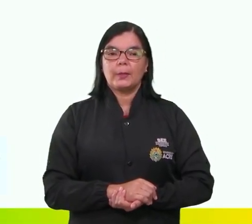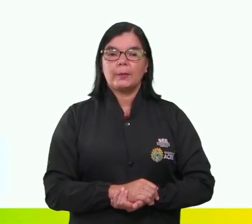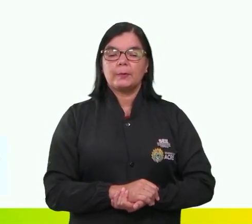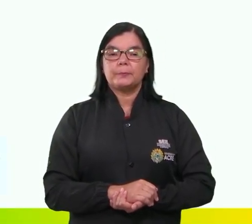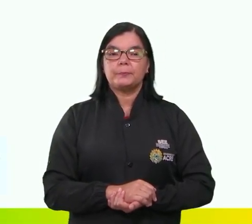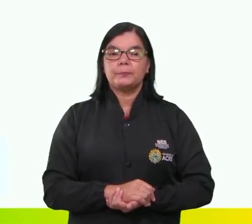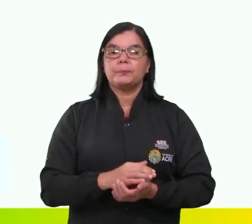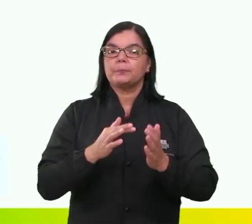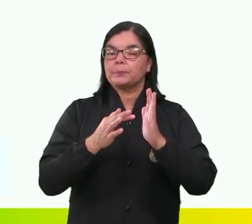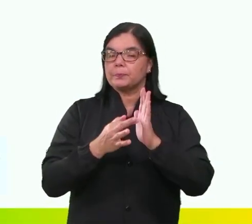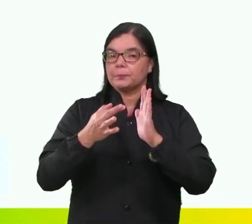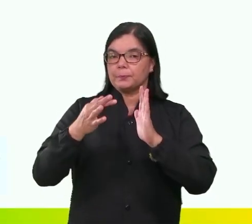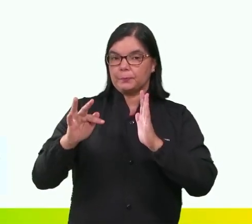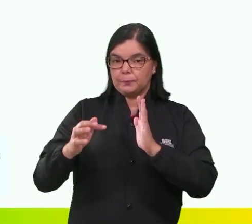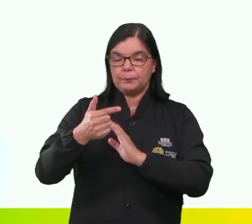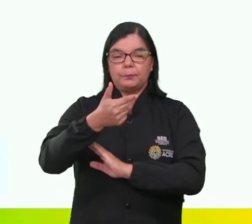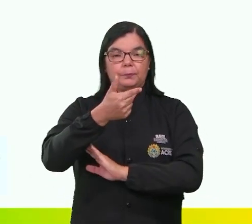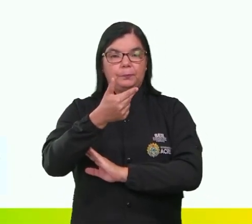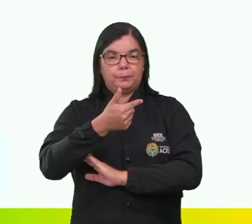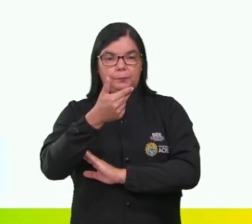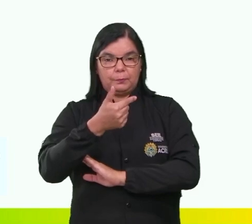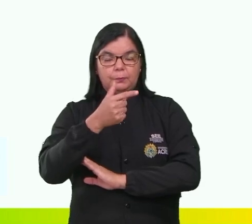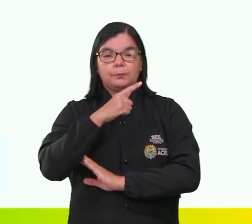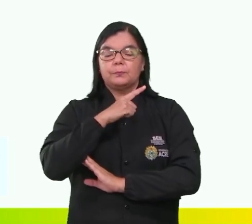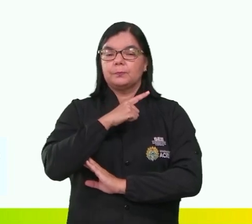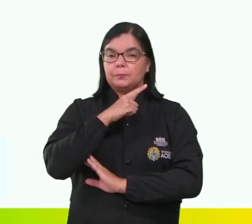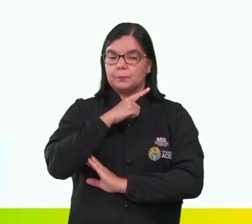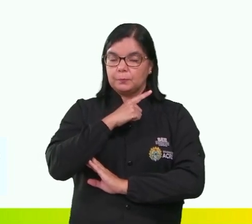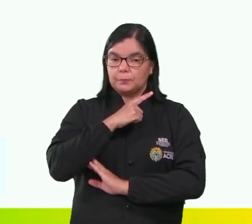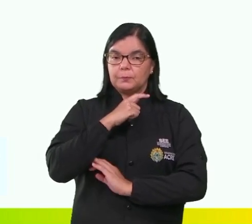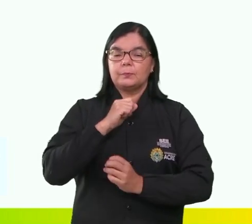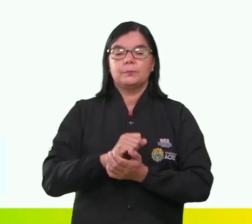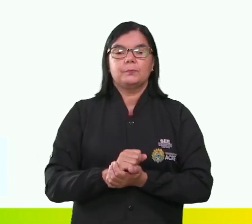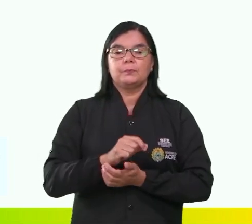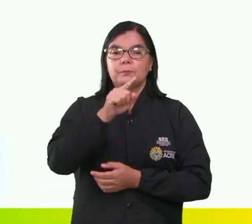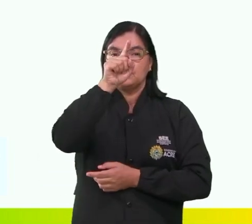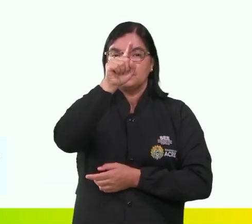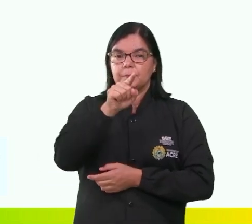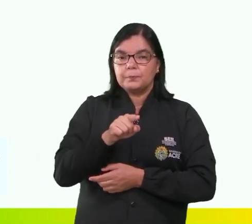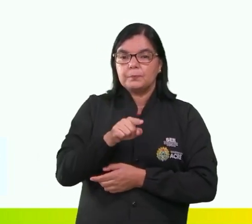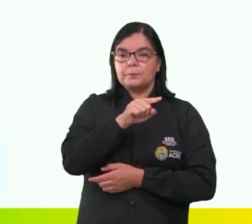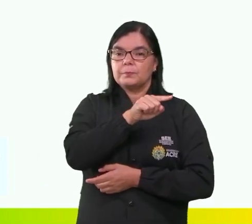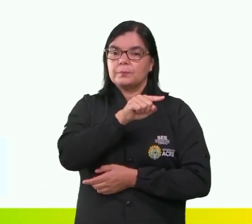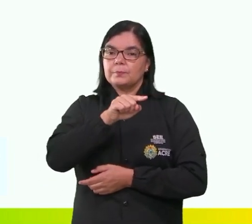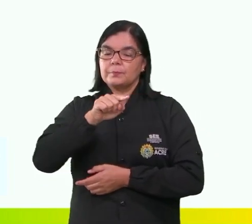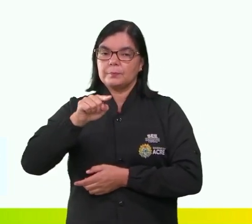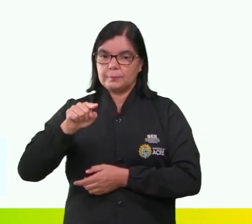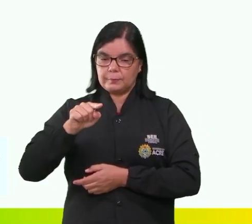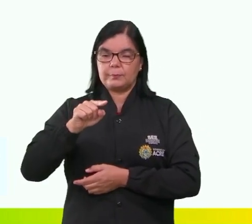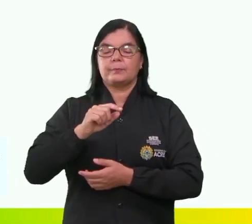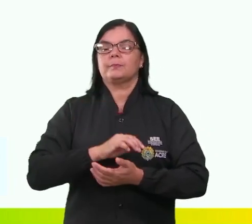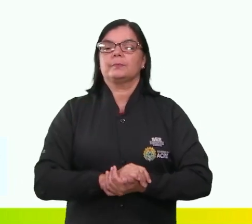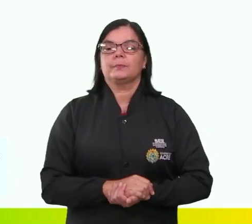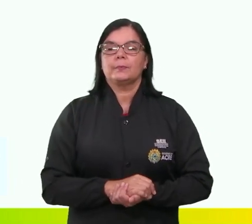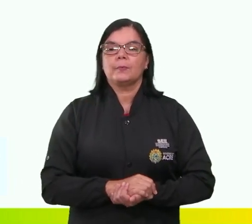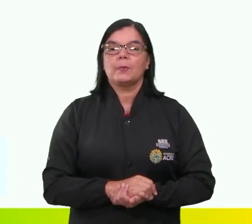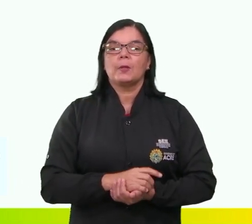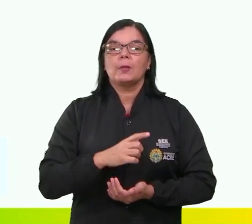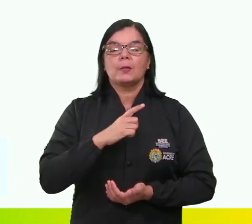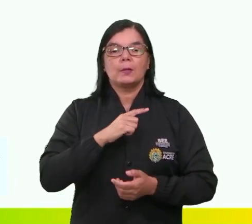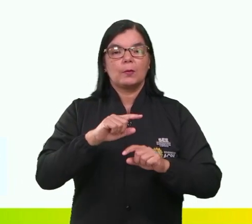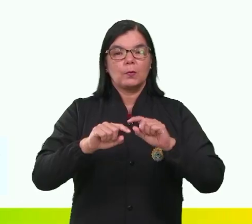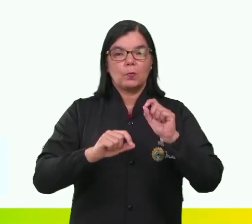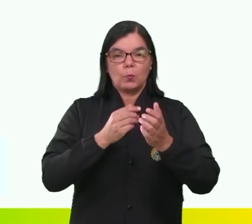Na função quadrática, nós temos aqui o gráfico das funções. Nesse